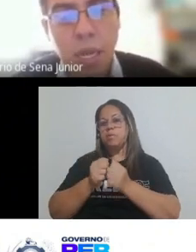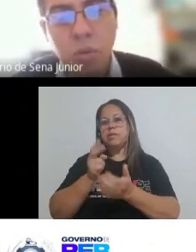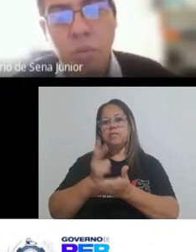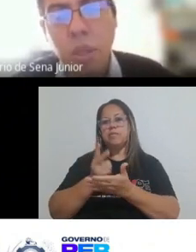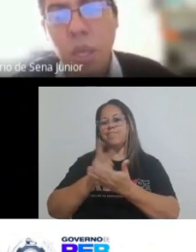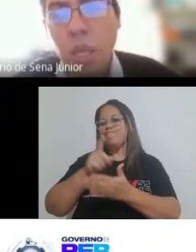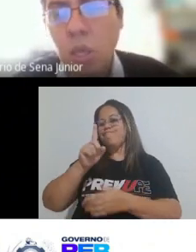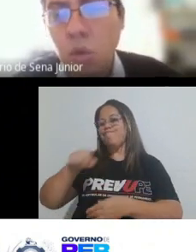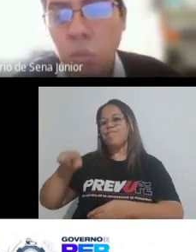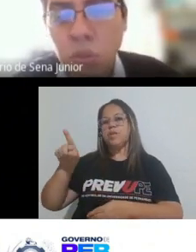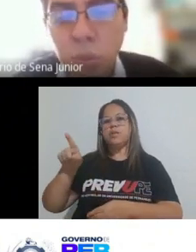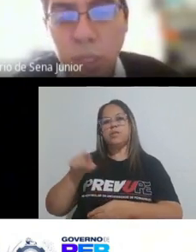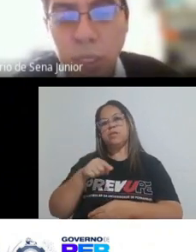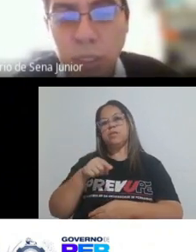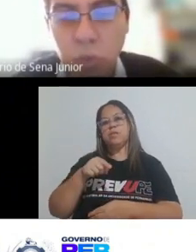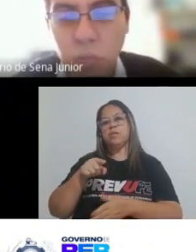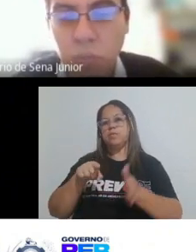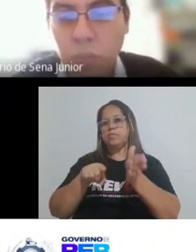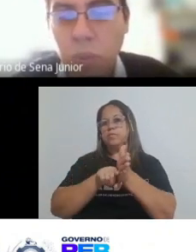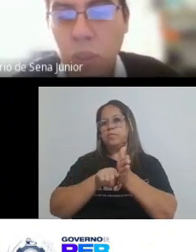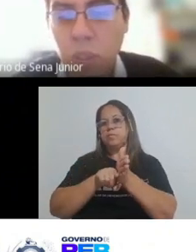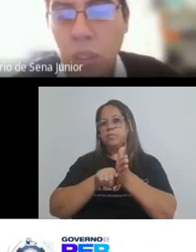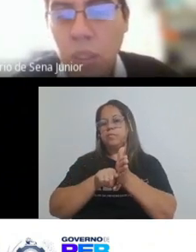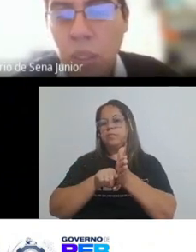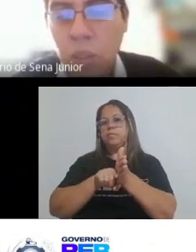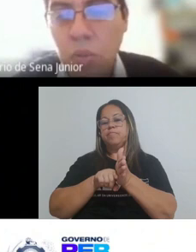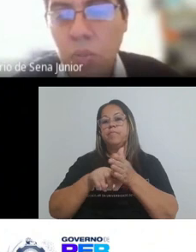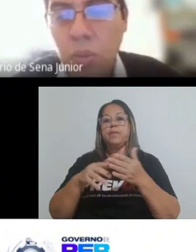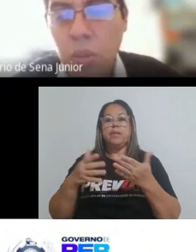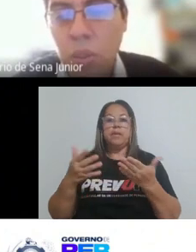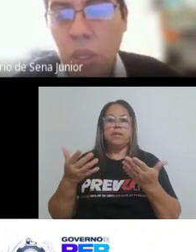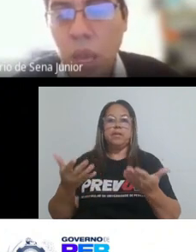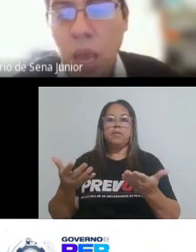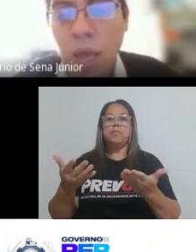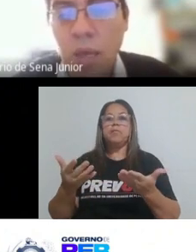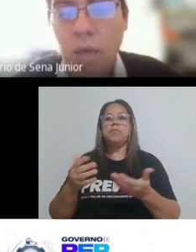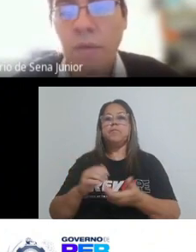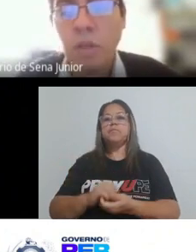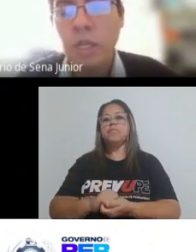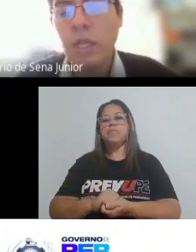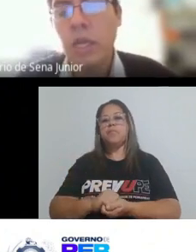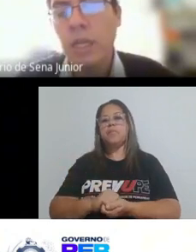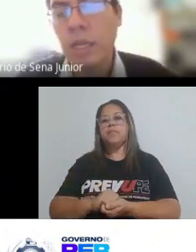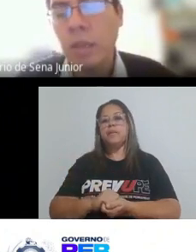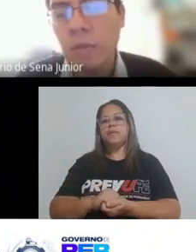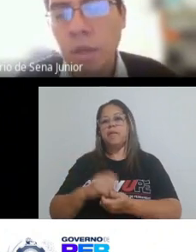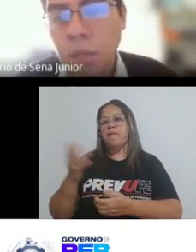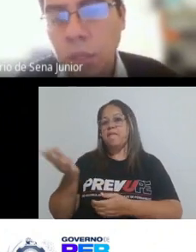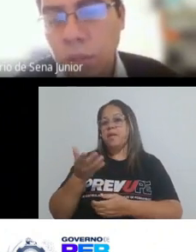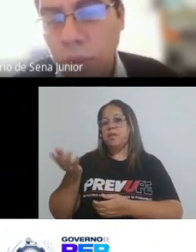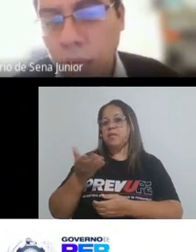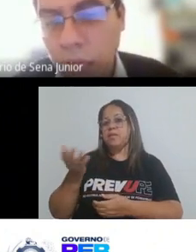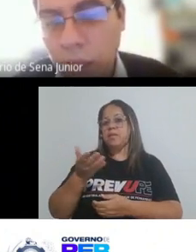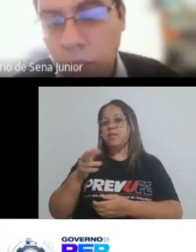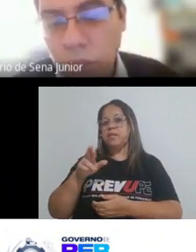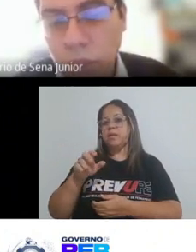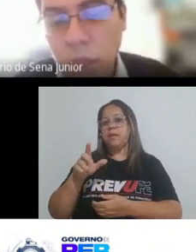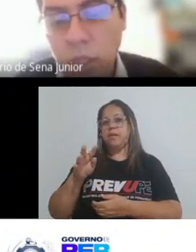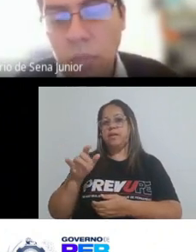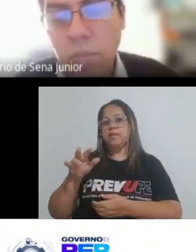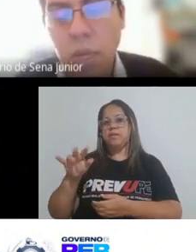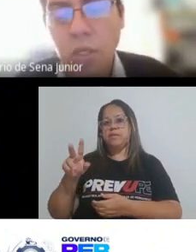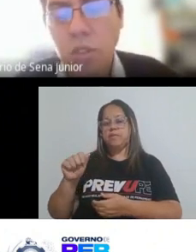cancelado em uma subtração. então, a velocidade relativa é